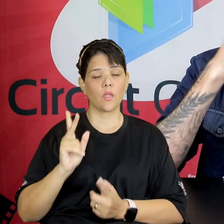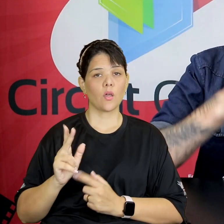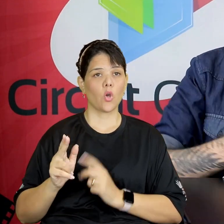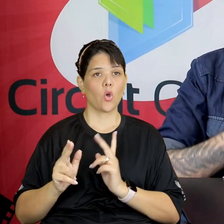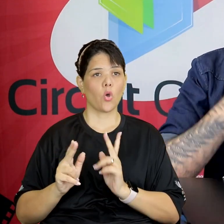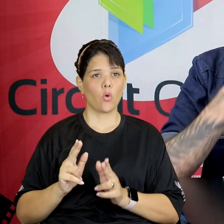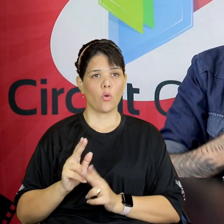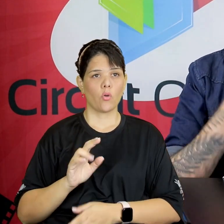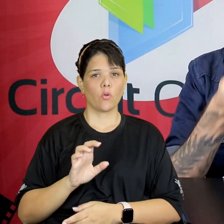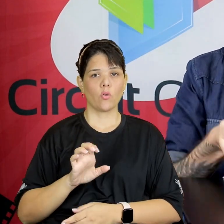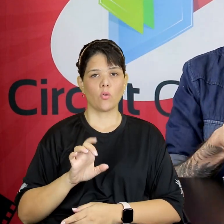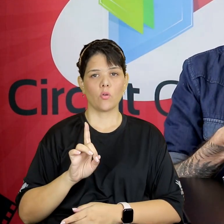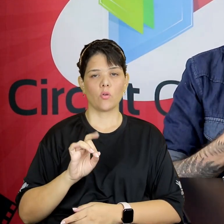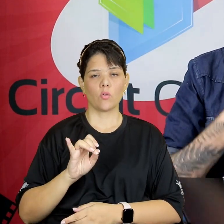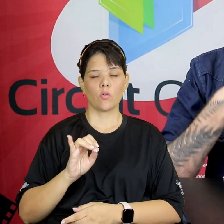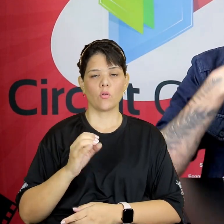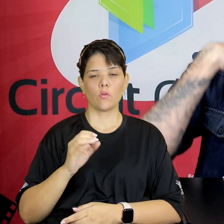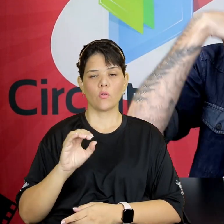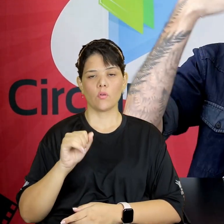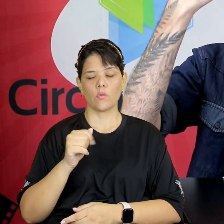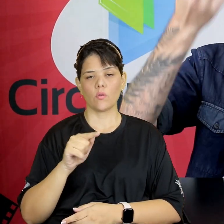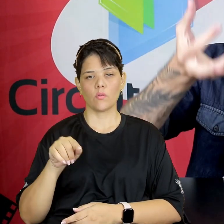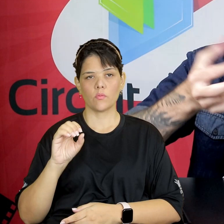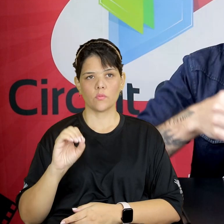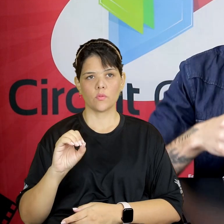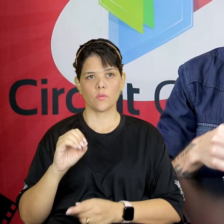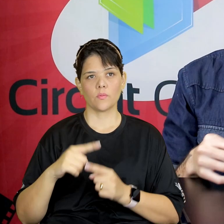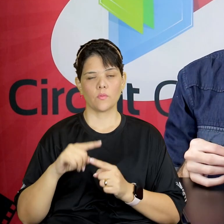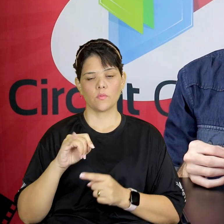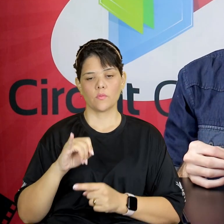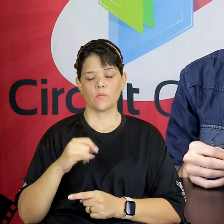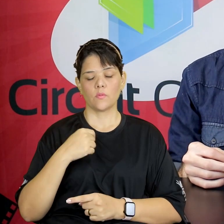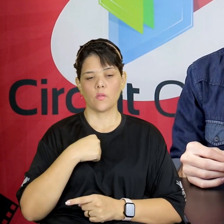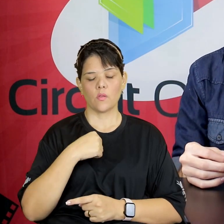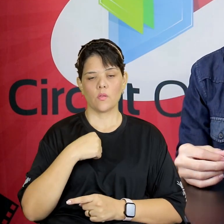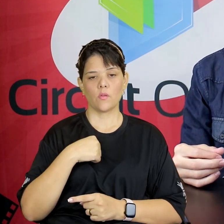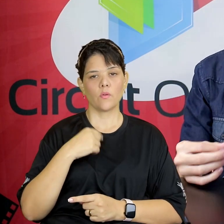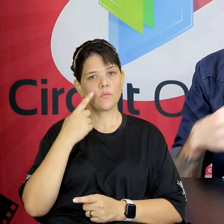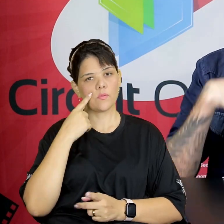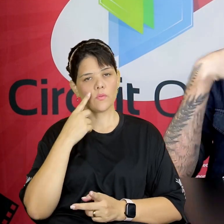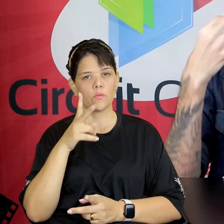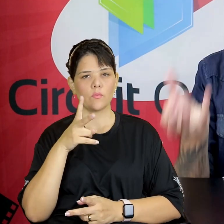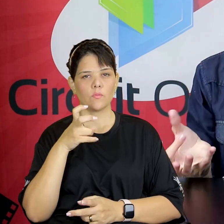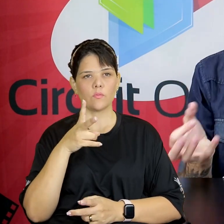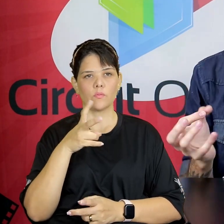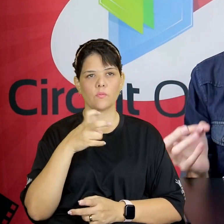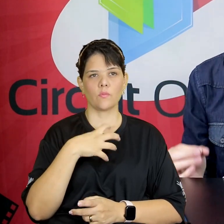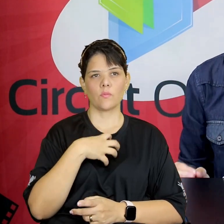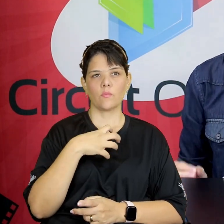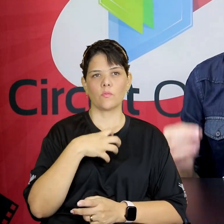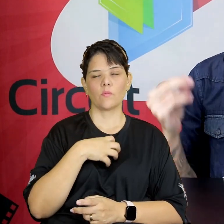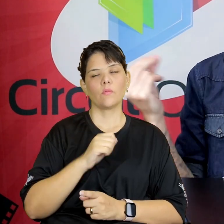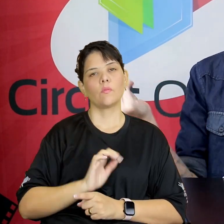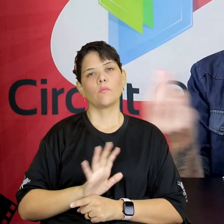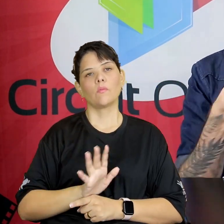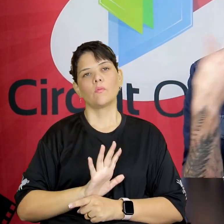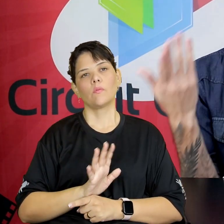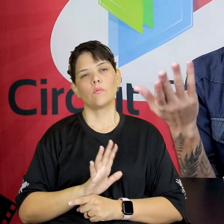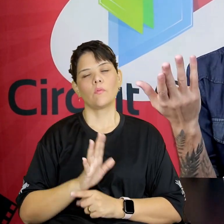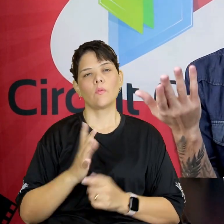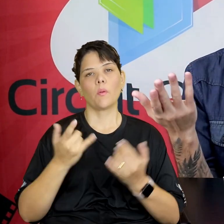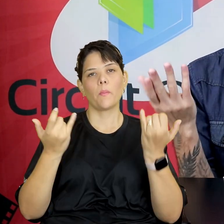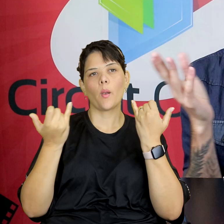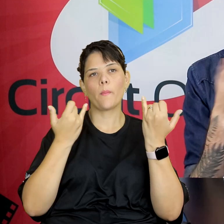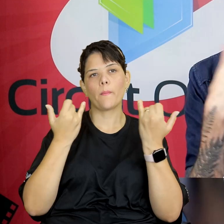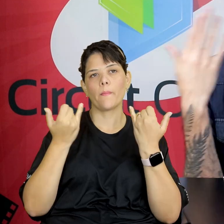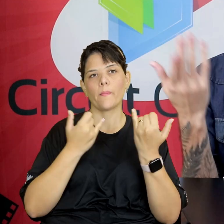pessoa entra no ambiente, entra na vibe do filme, na vibe da propaganda, ela meio que